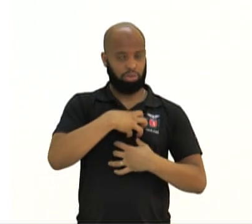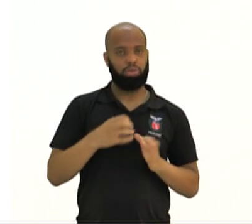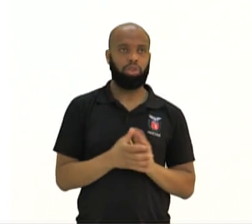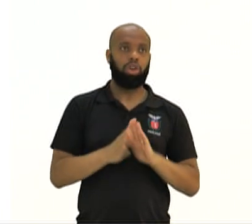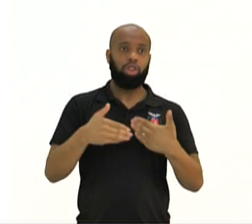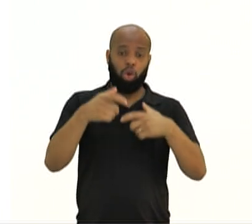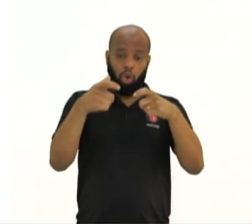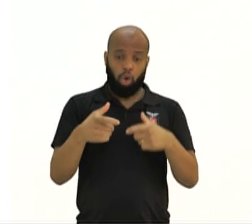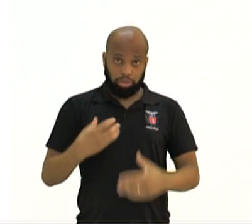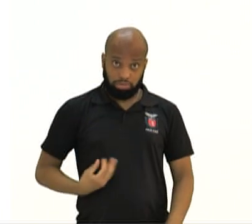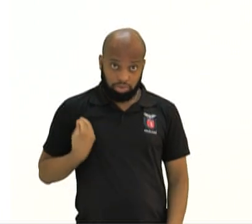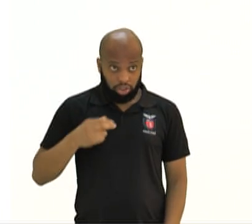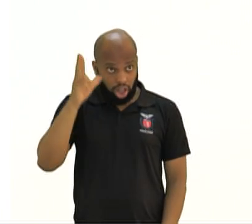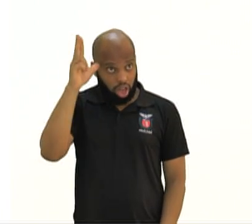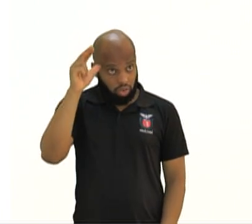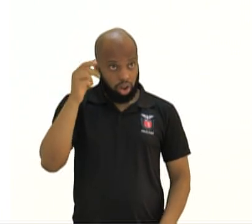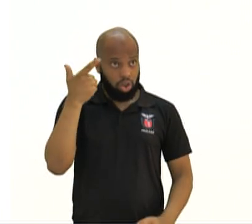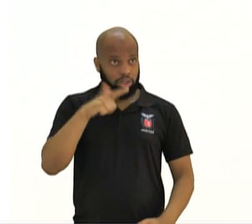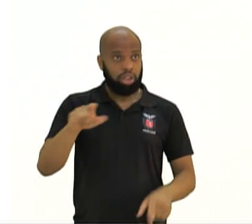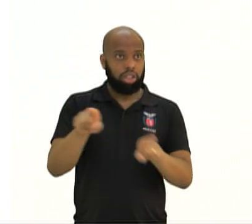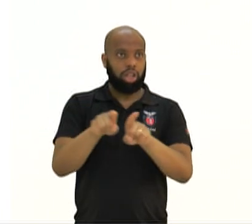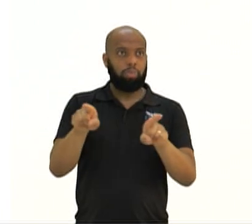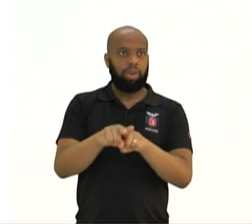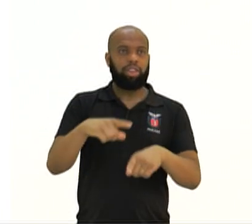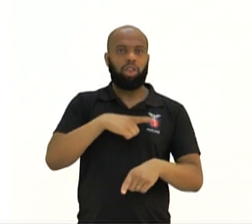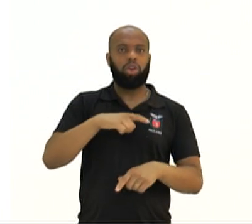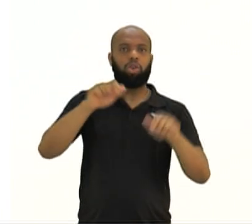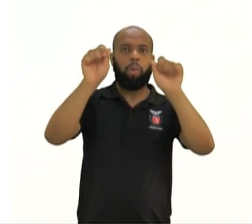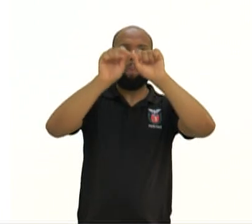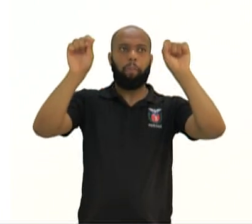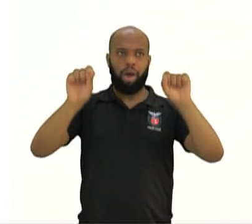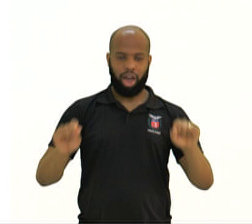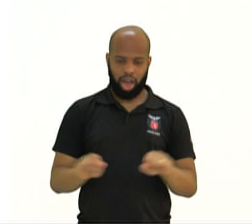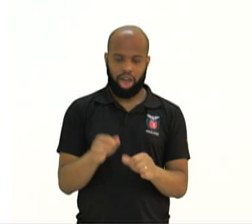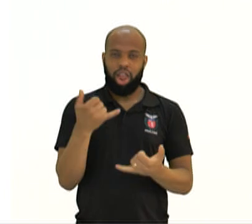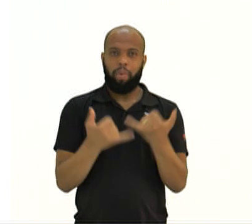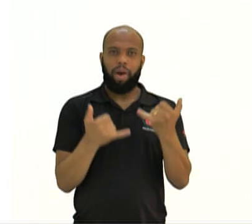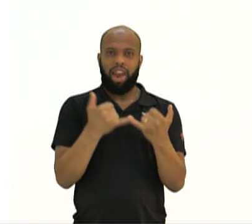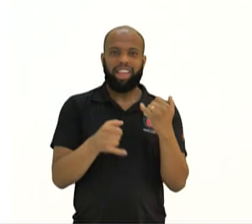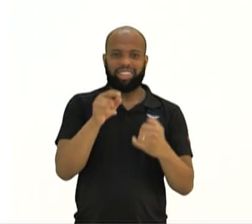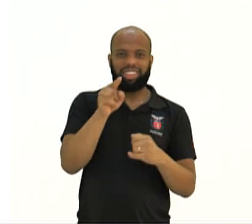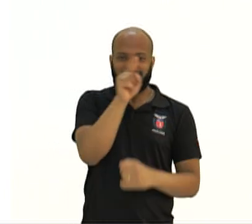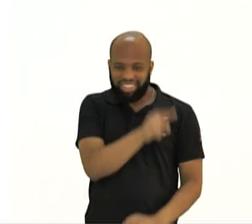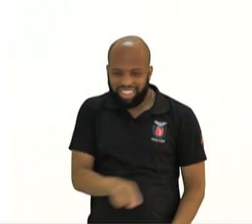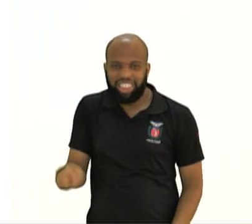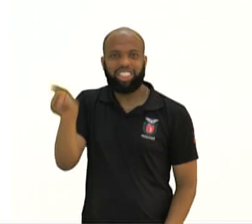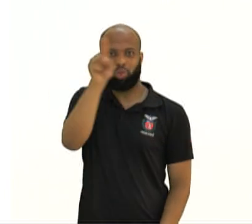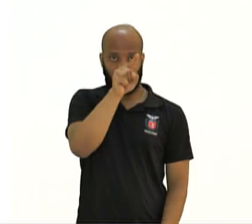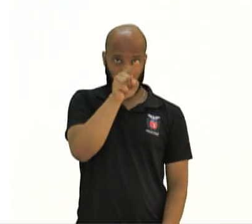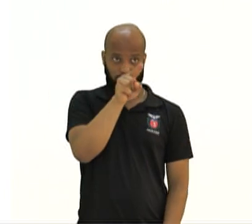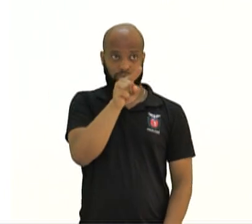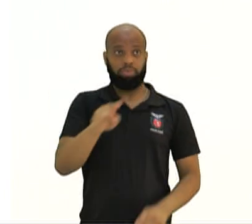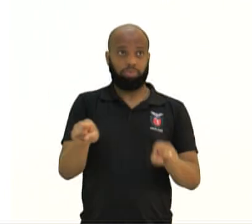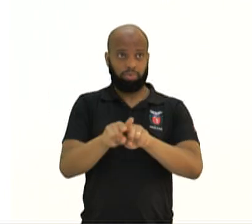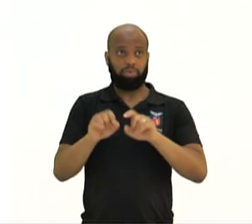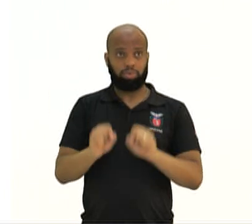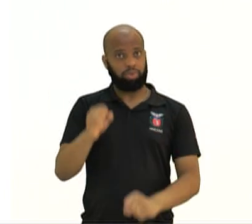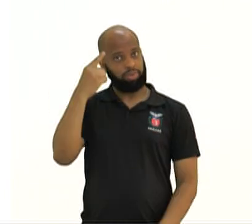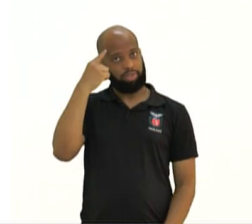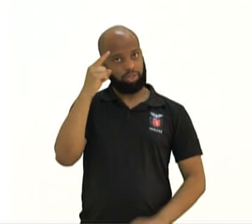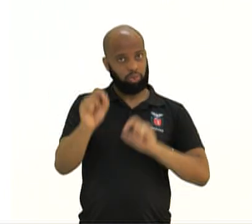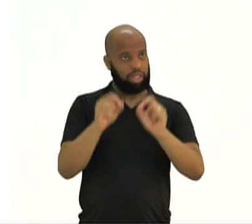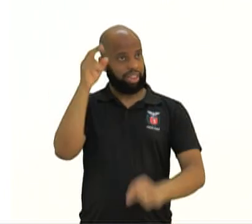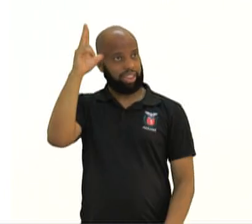posição que ele está, ele consegue cobrir uma área que forma um círculo em volta dele. A gente pode também pensar no